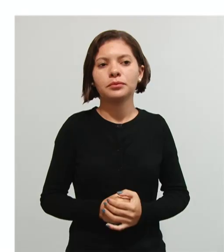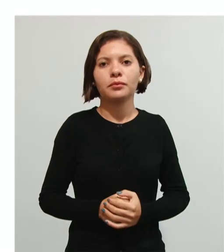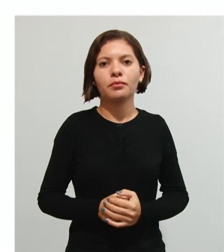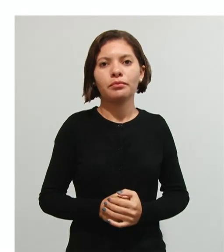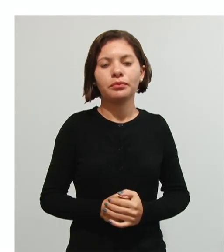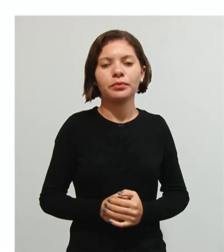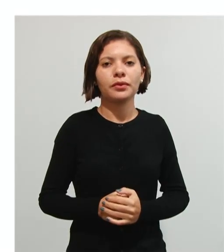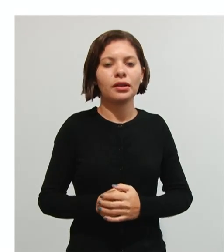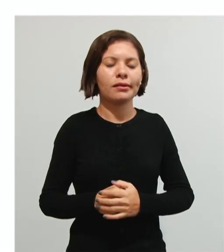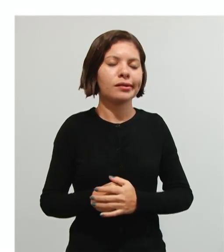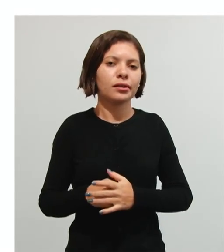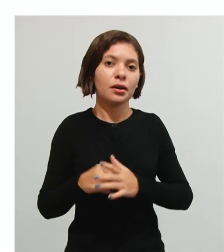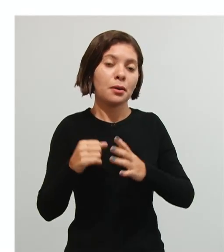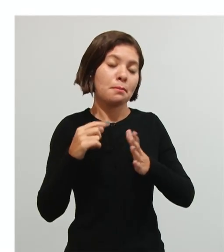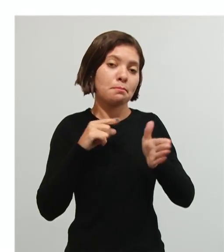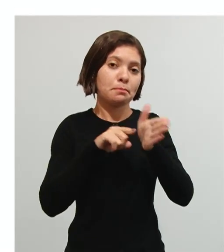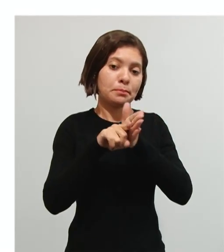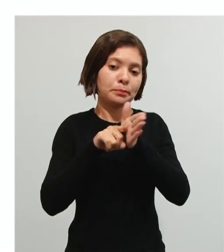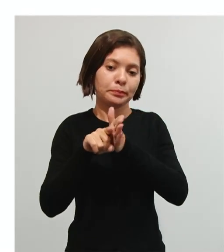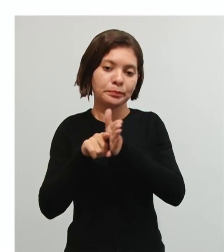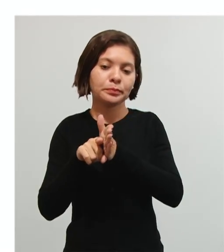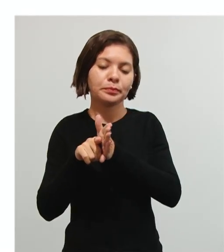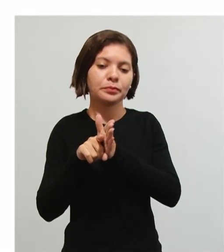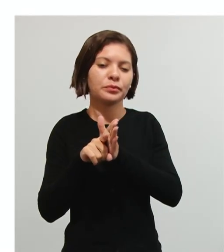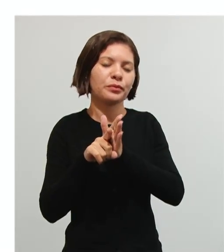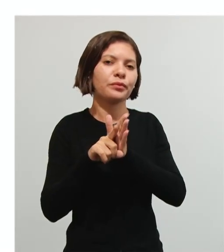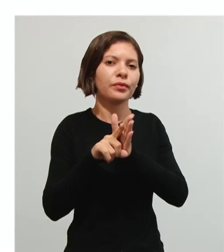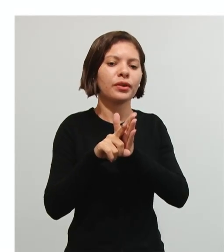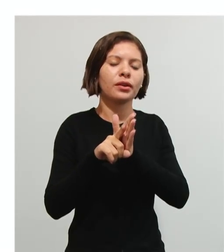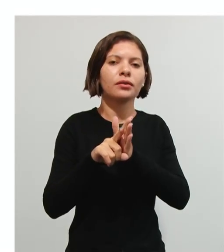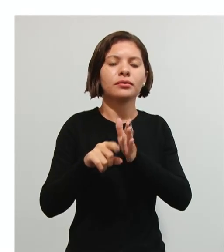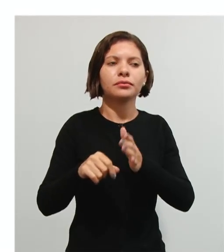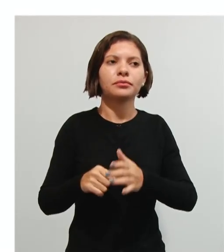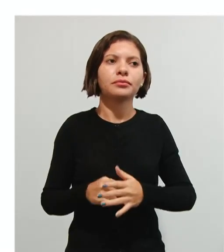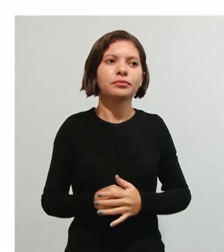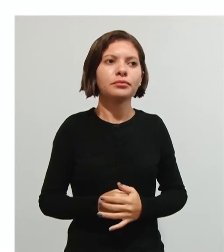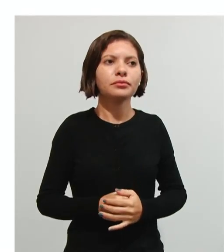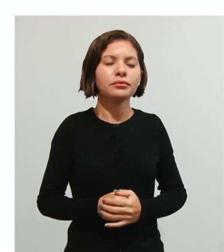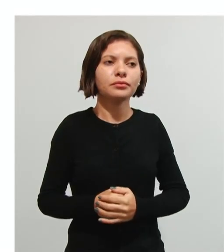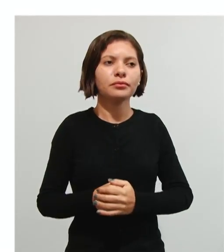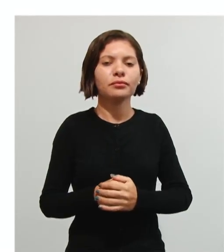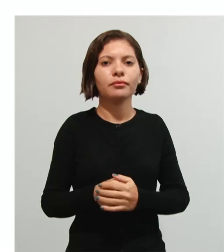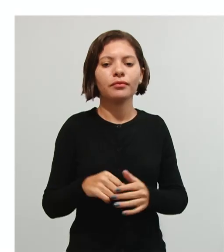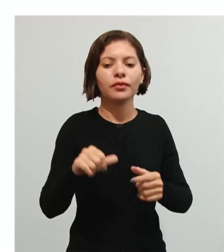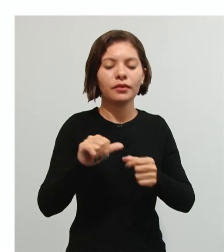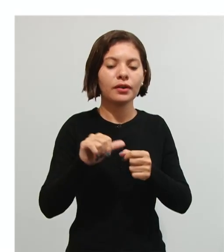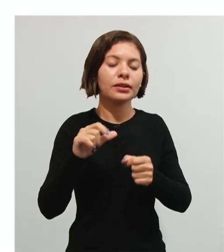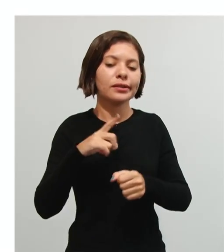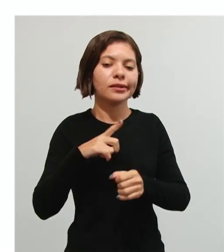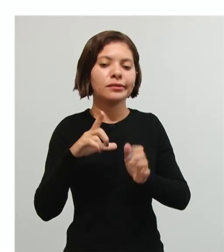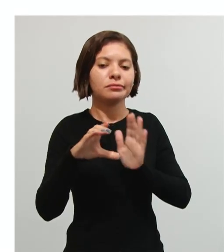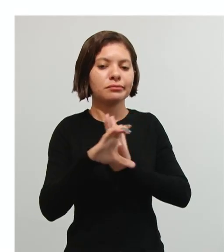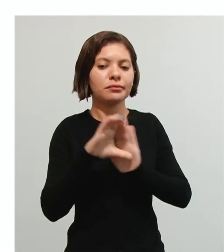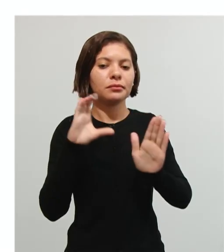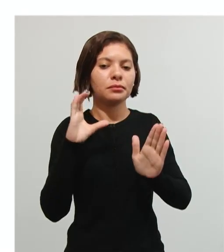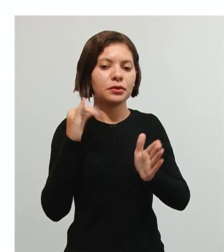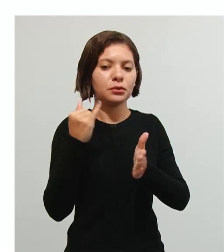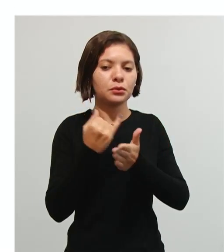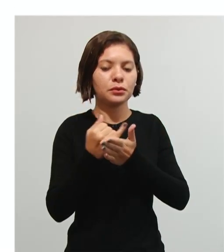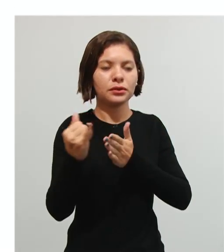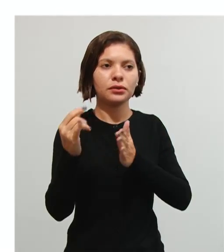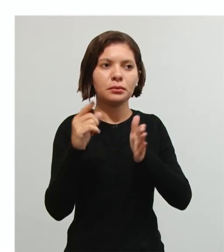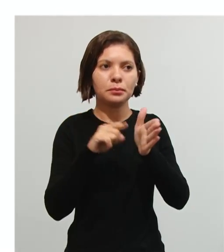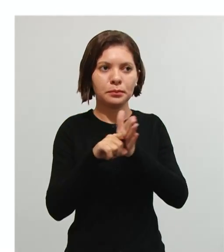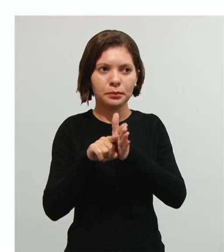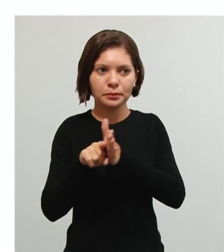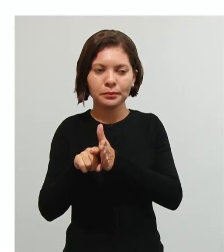Quase todas as pesquisas elas fazem um estudo da literatura existente e muitas têm esse capítulo, né? No início da sua pesquisa